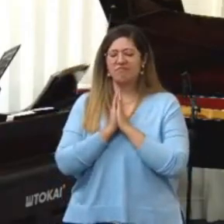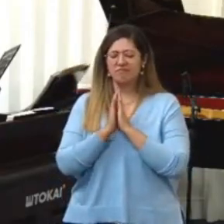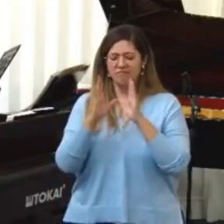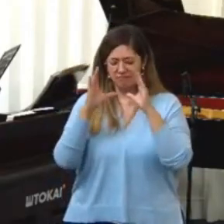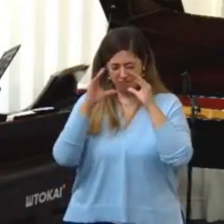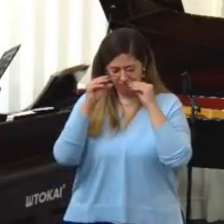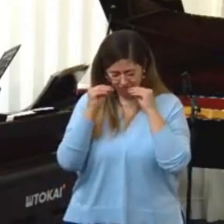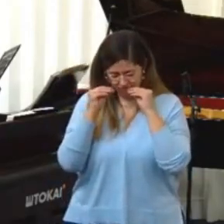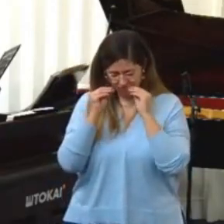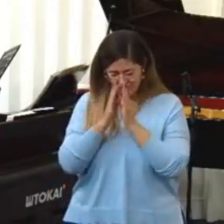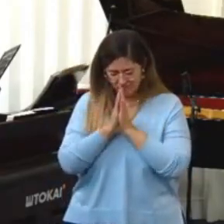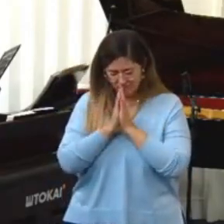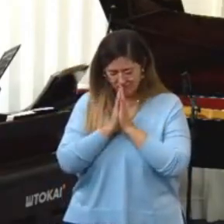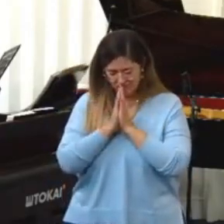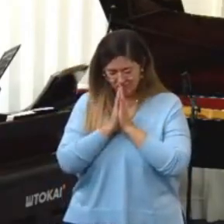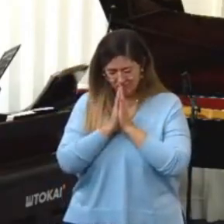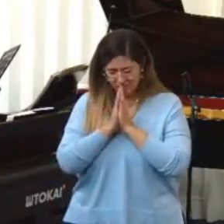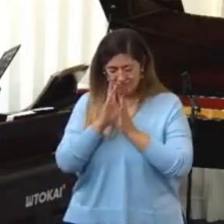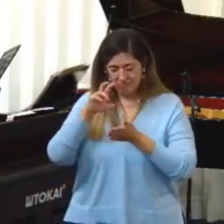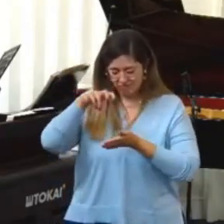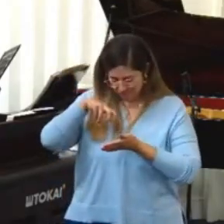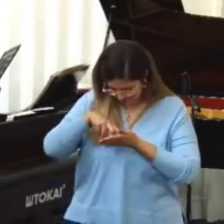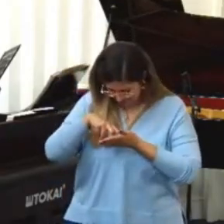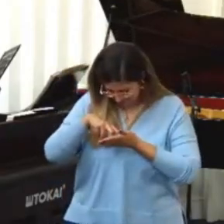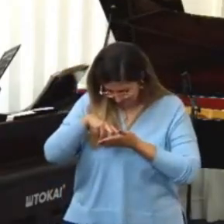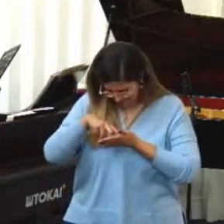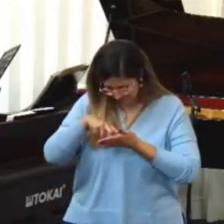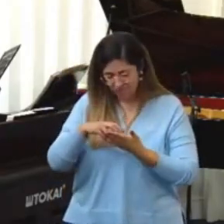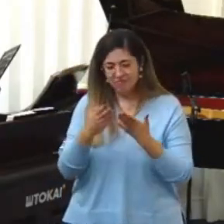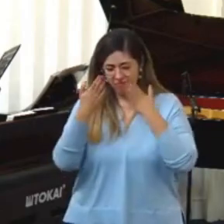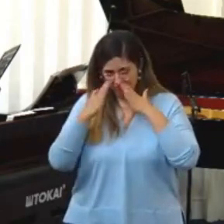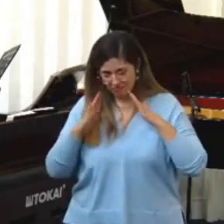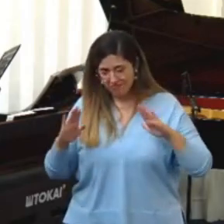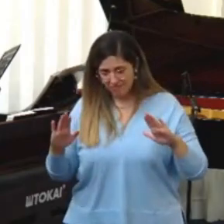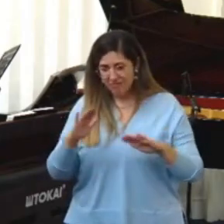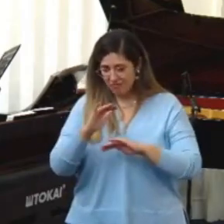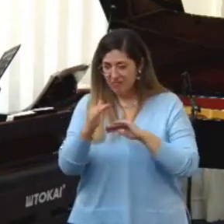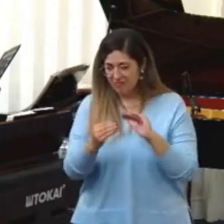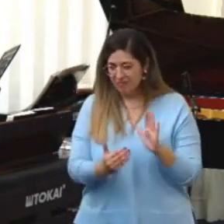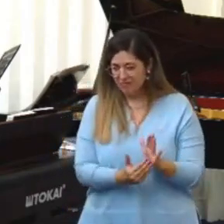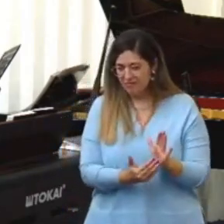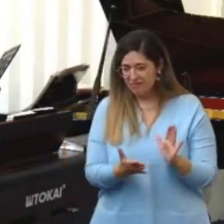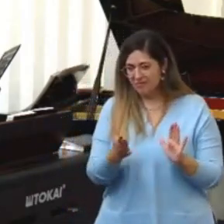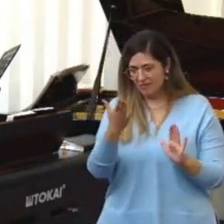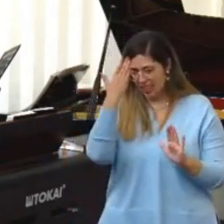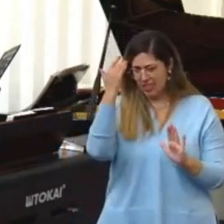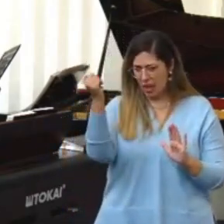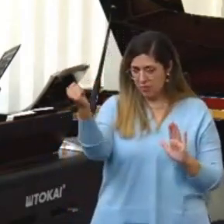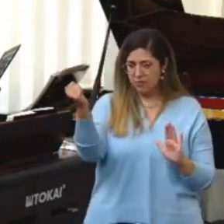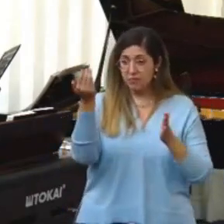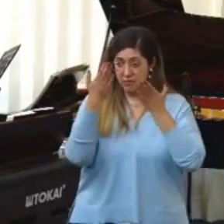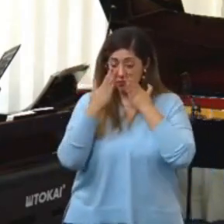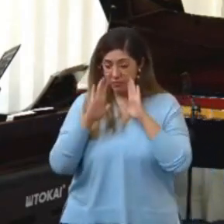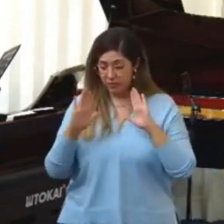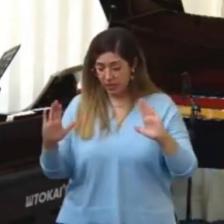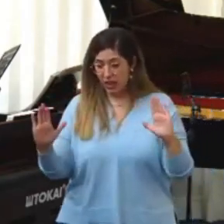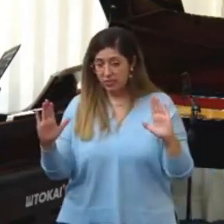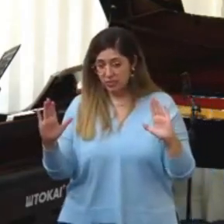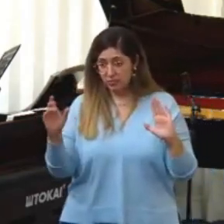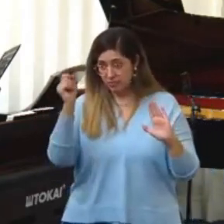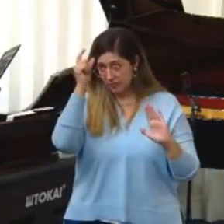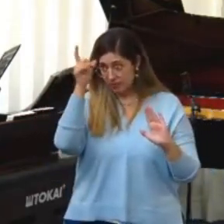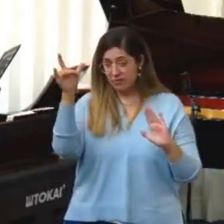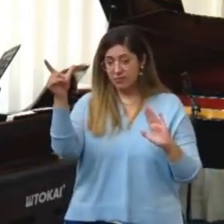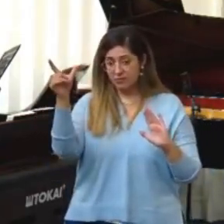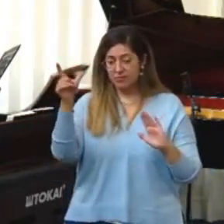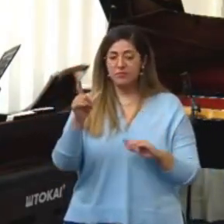fecham os olhinhos para orar, como vocês baixam a cabeça para orar. Todo o conceito de oração é um conceito de humildade, é um conceito